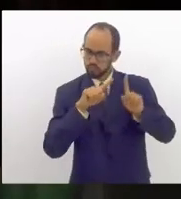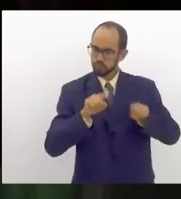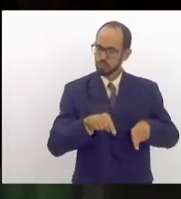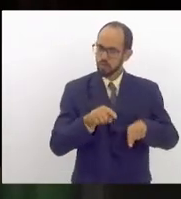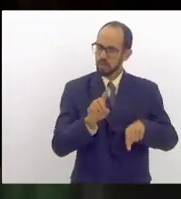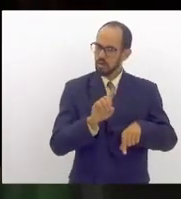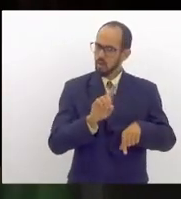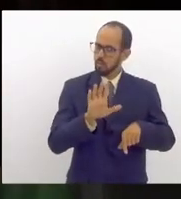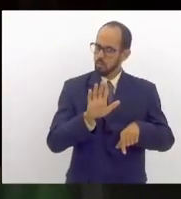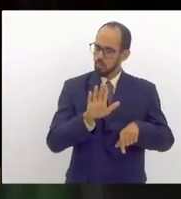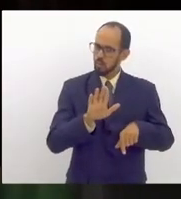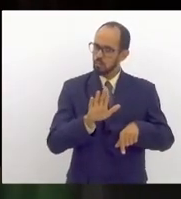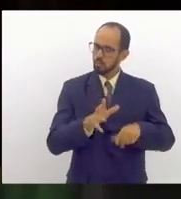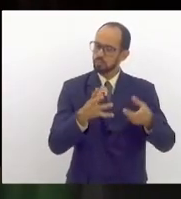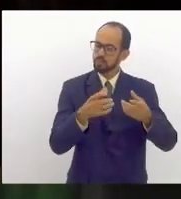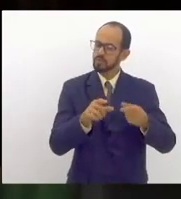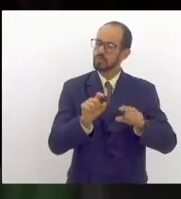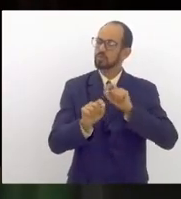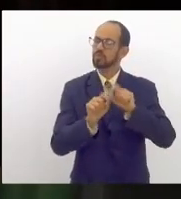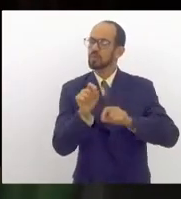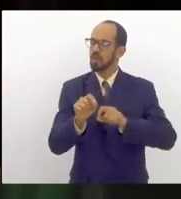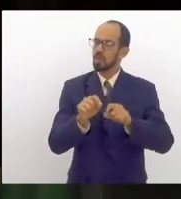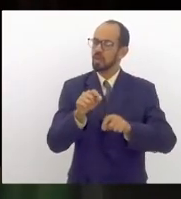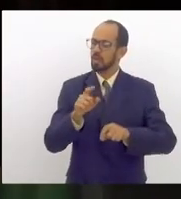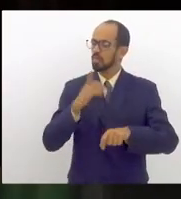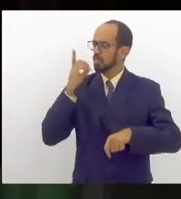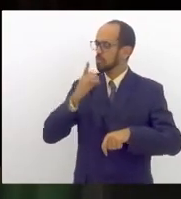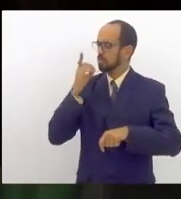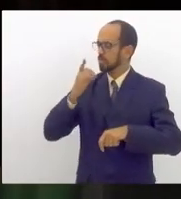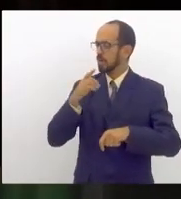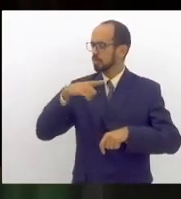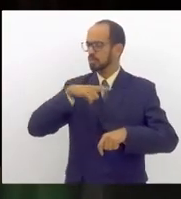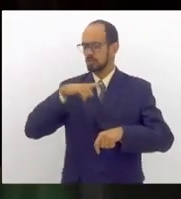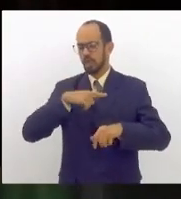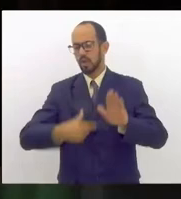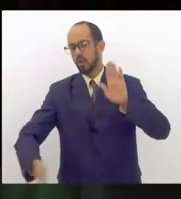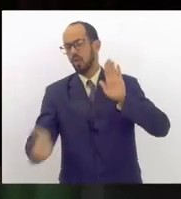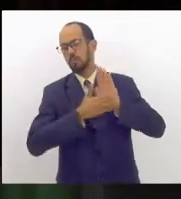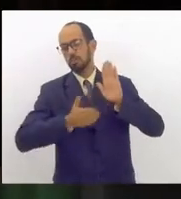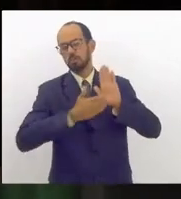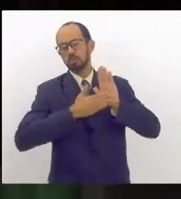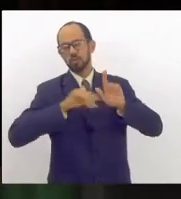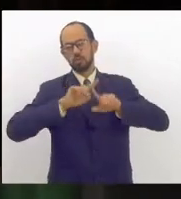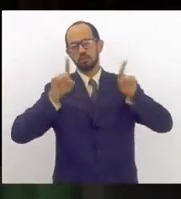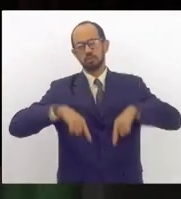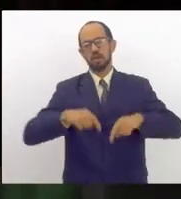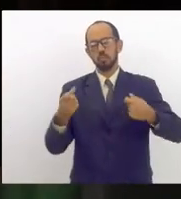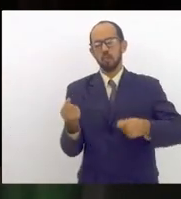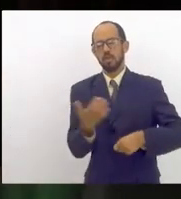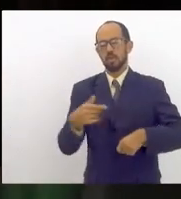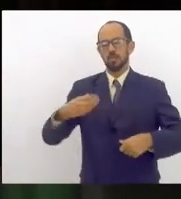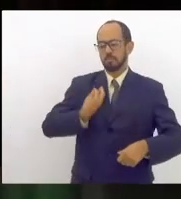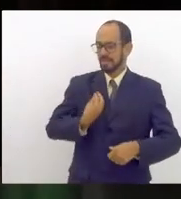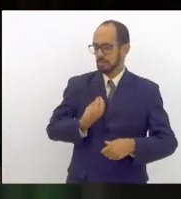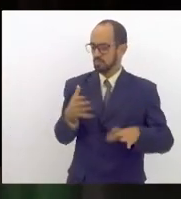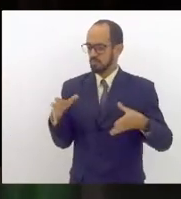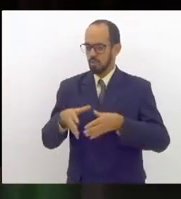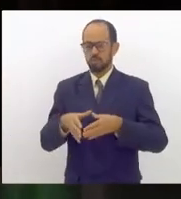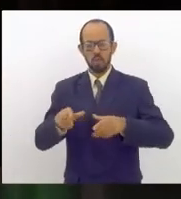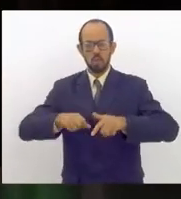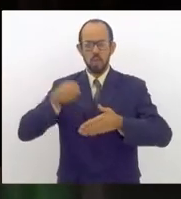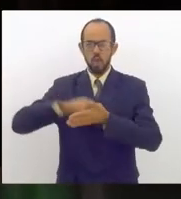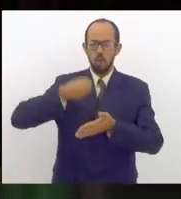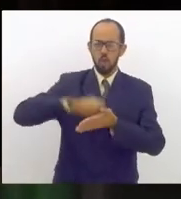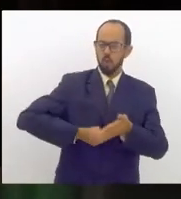a gente percebe que o parlamentar ele tem compromisso com os trabalhadores quando ele faz parte de uma comissão e ele se coloca